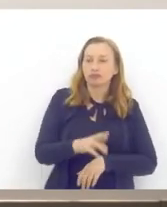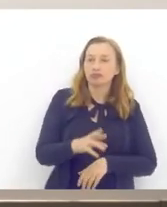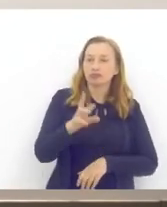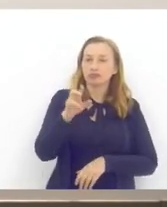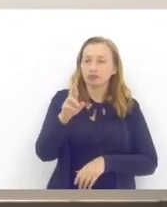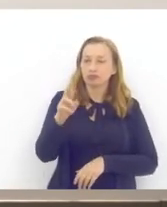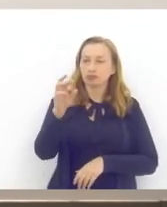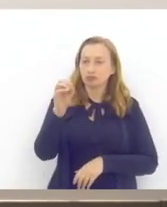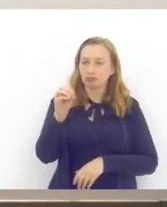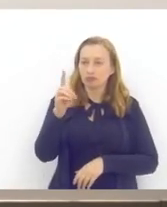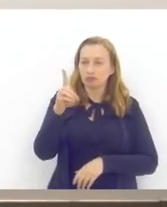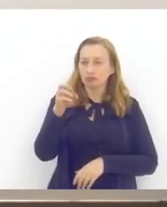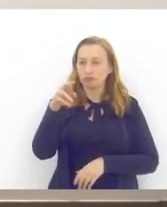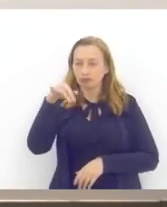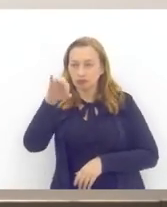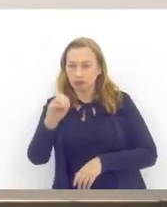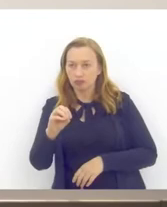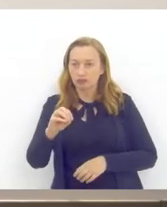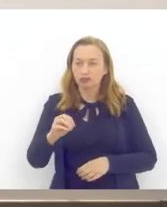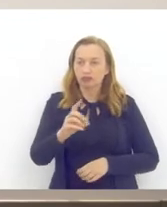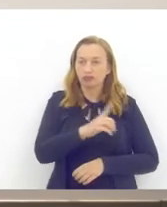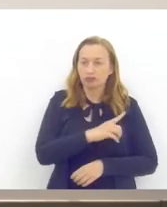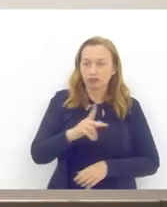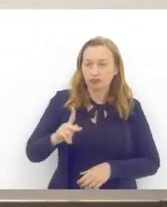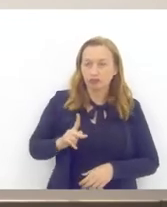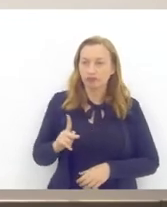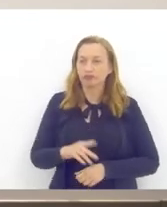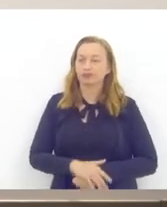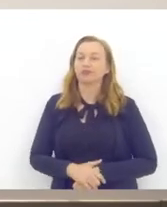Azambuja, da Defensoria Pública.